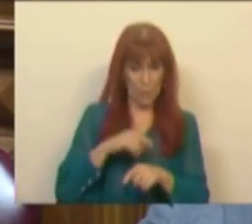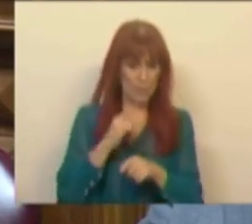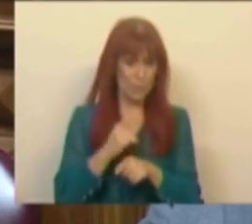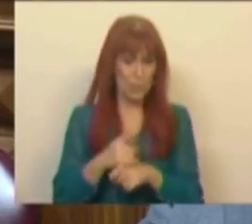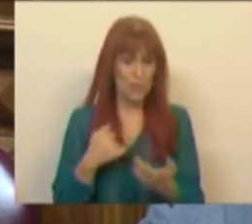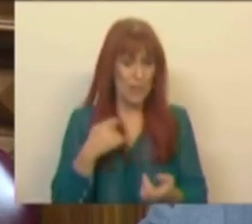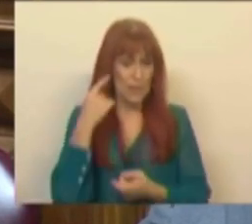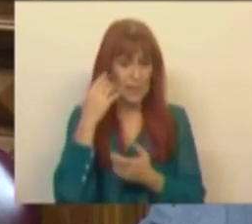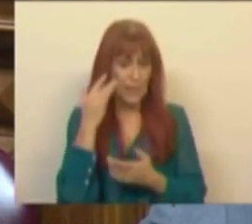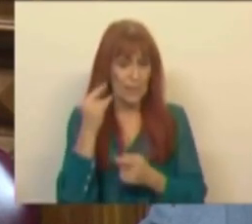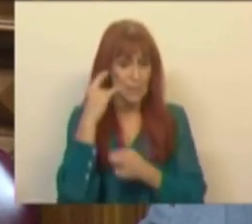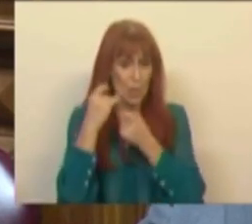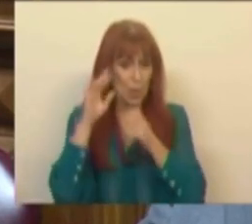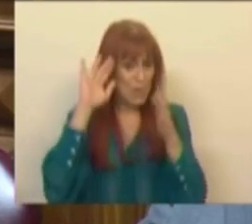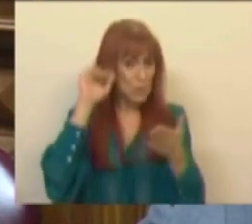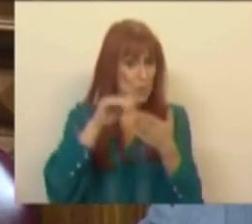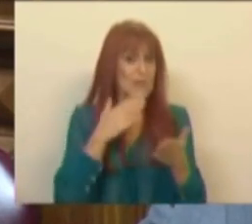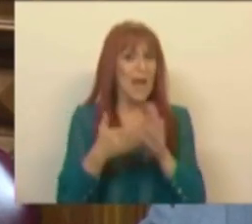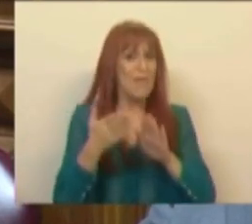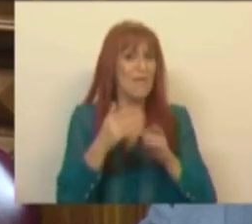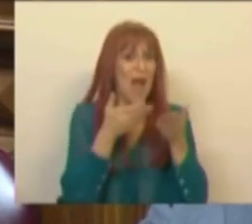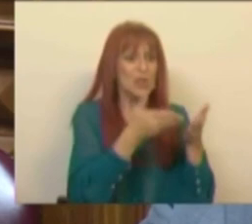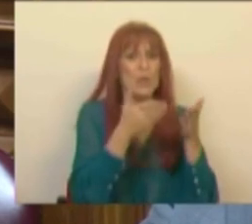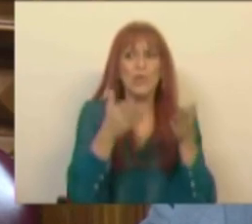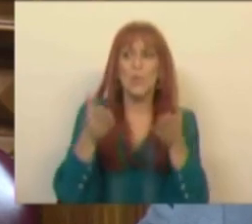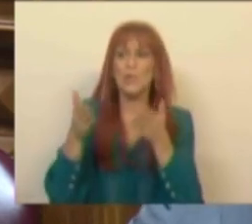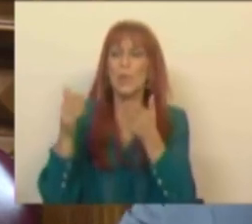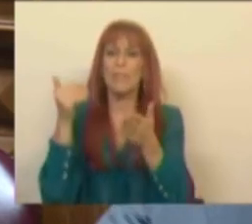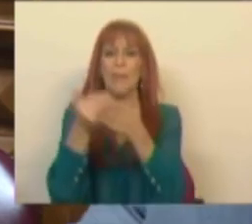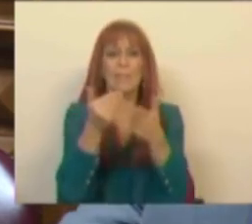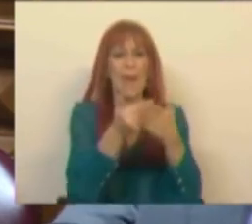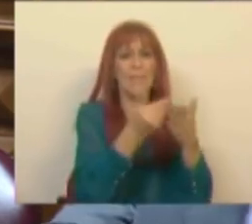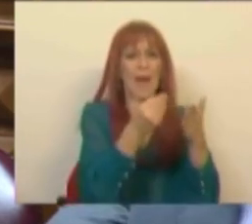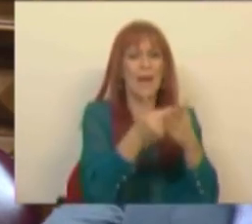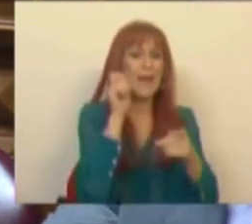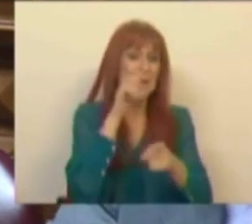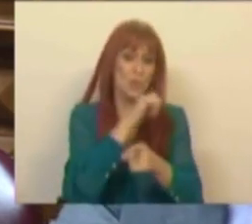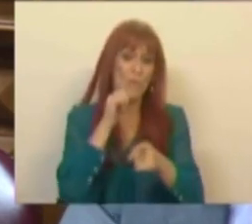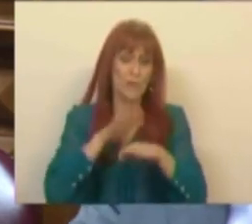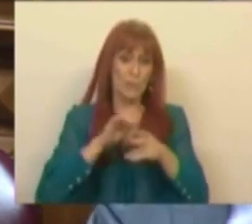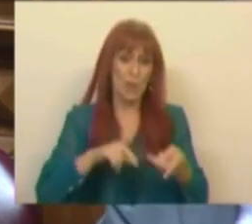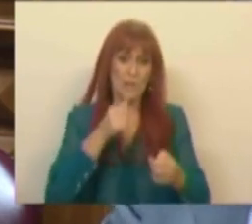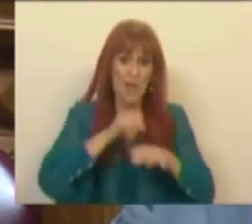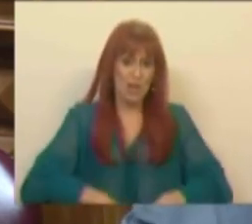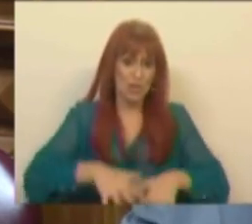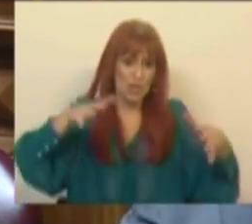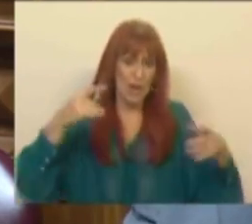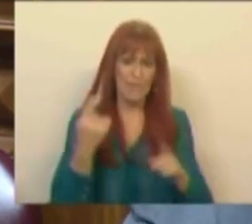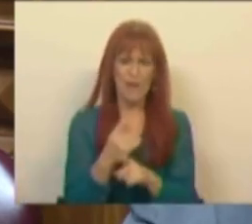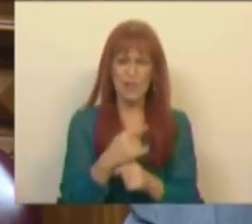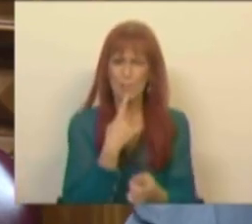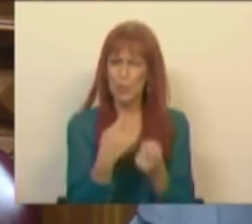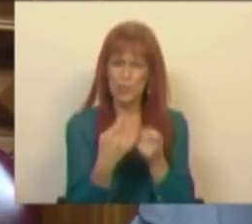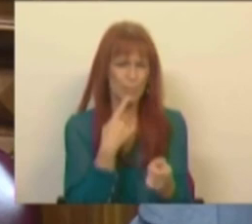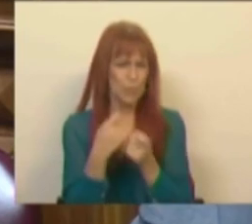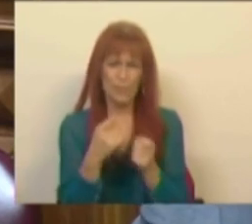tentamos procurar soluções para agilizar as ajudas para quem sofreu com os efeitos destas cheias, e aqui já houve várias perguntas